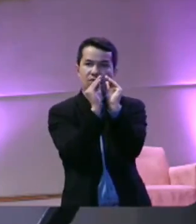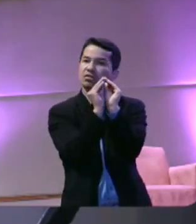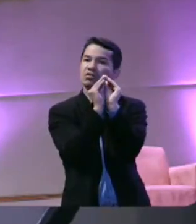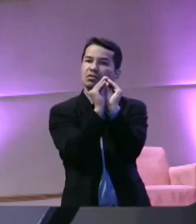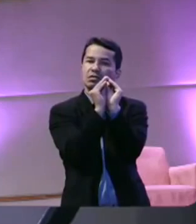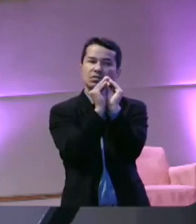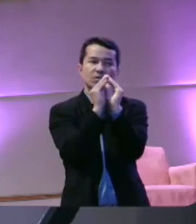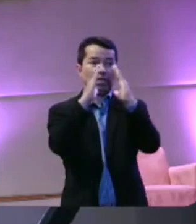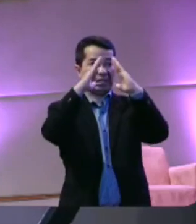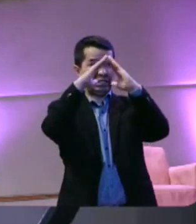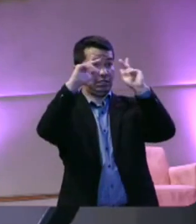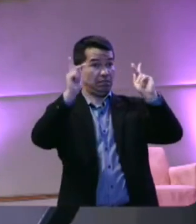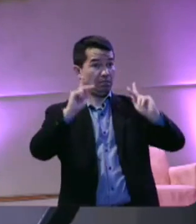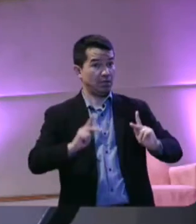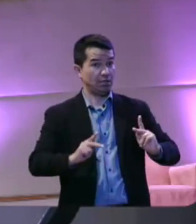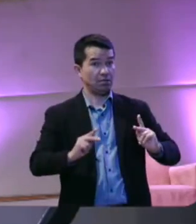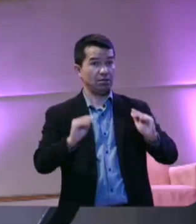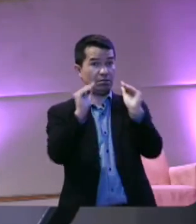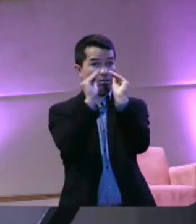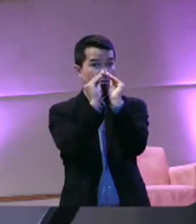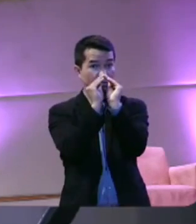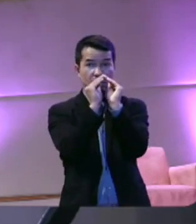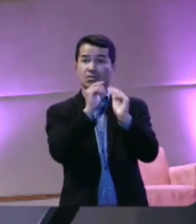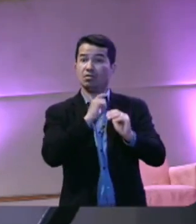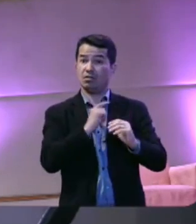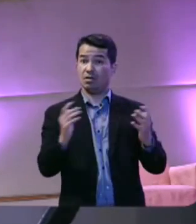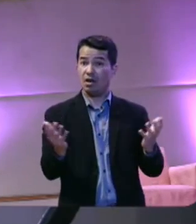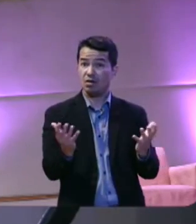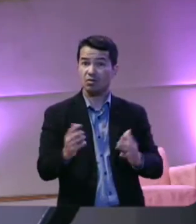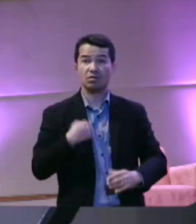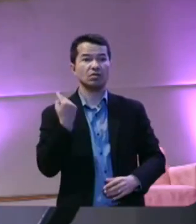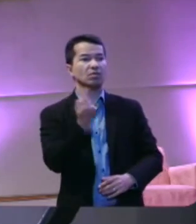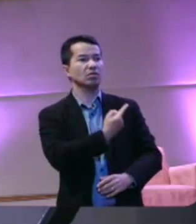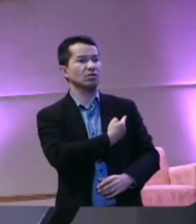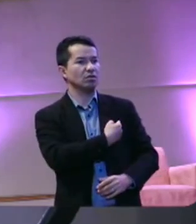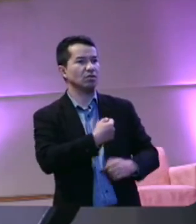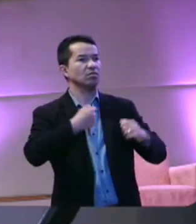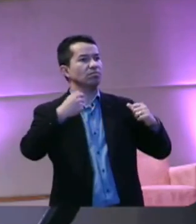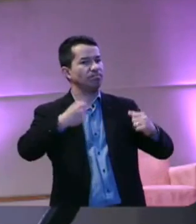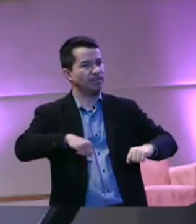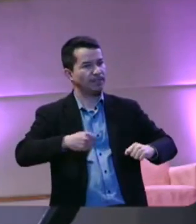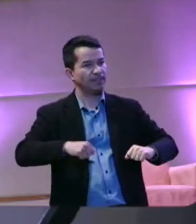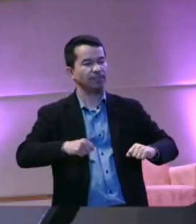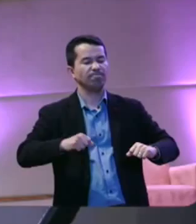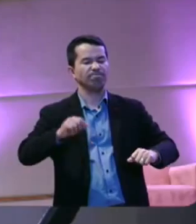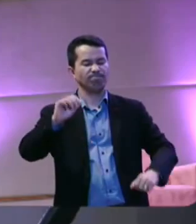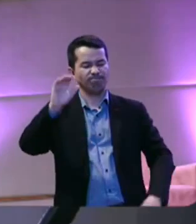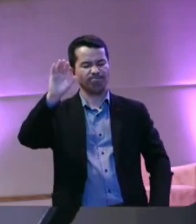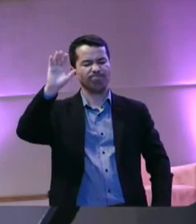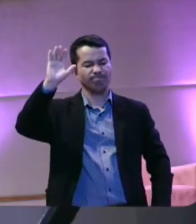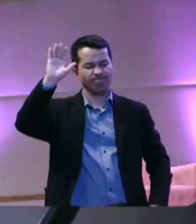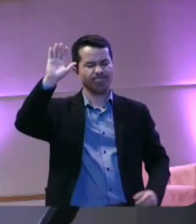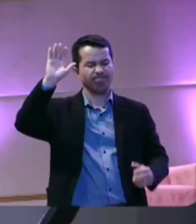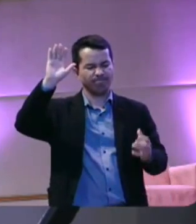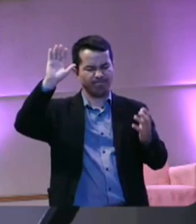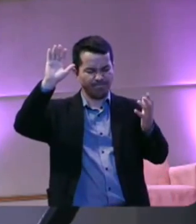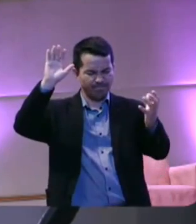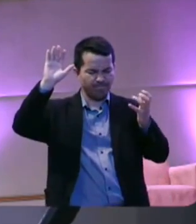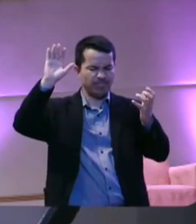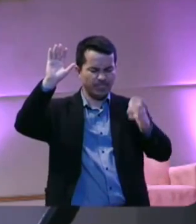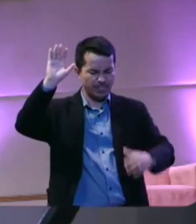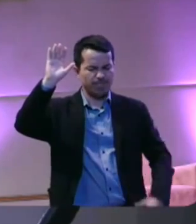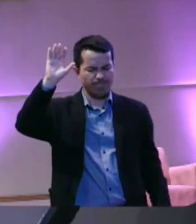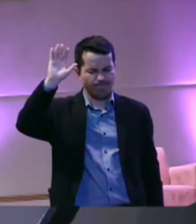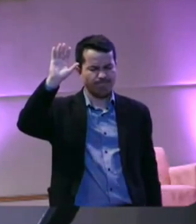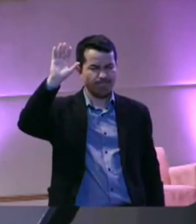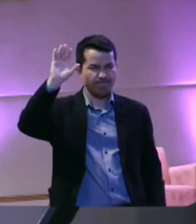no gatilho, perto de nós. Se você ainda não se manifestou para ser um agente